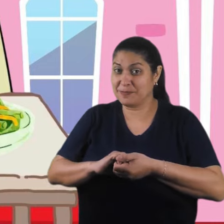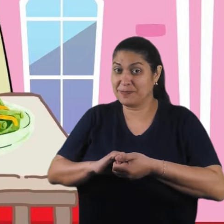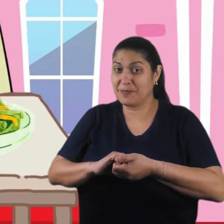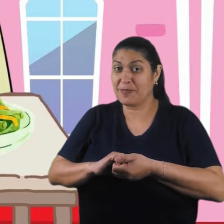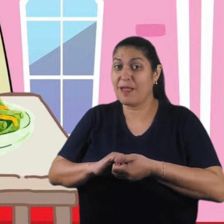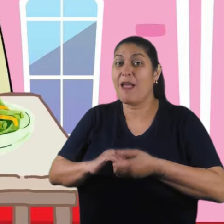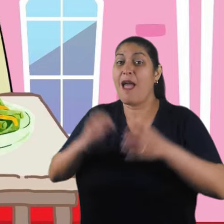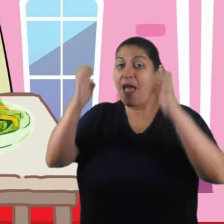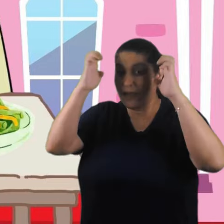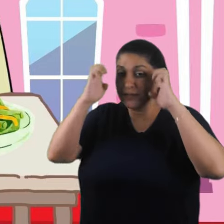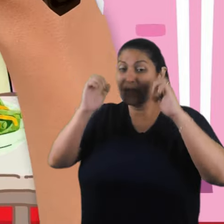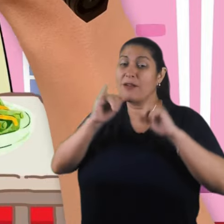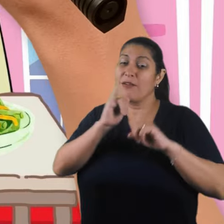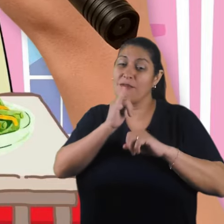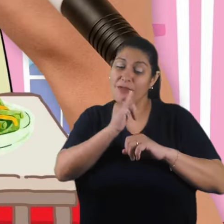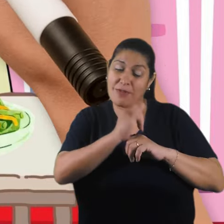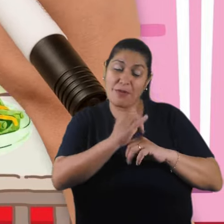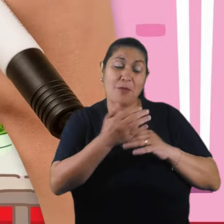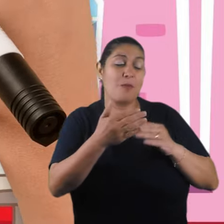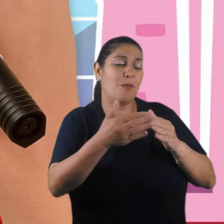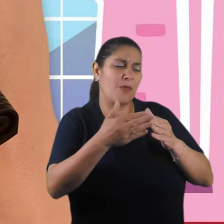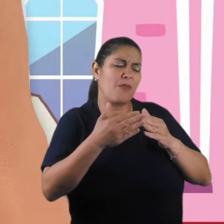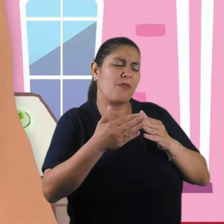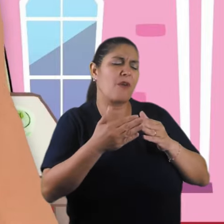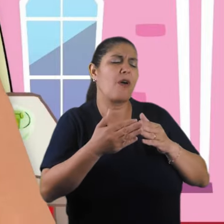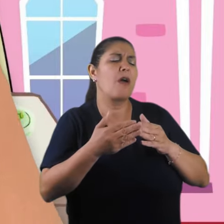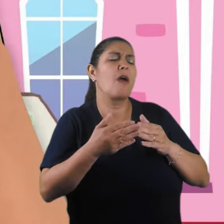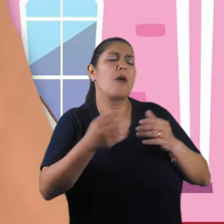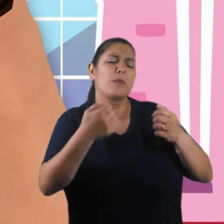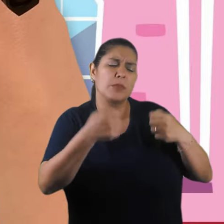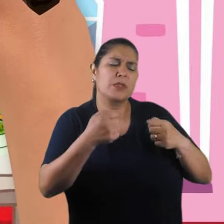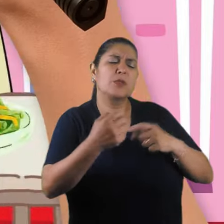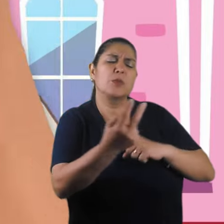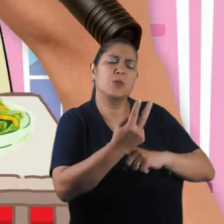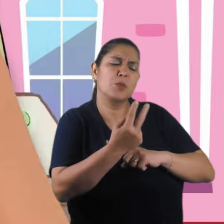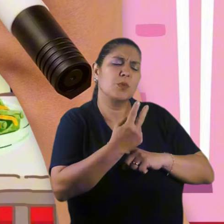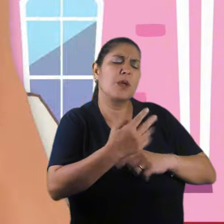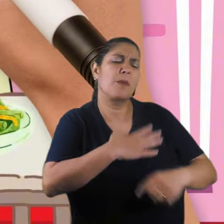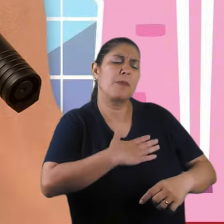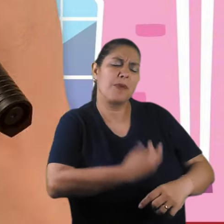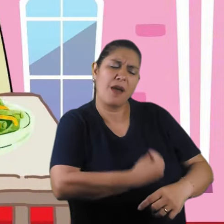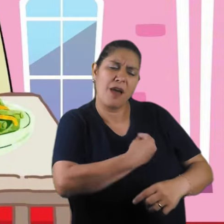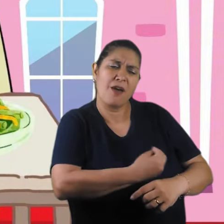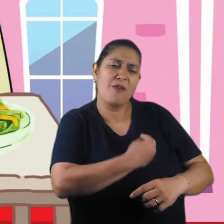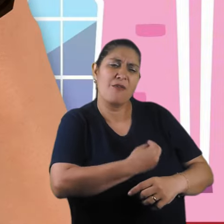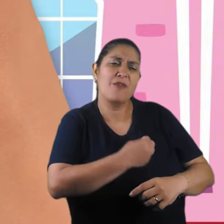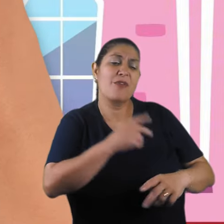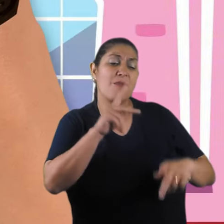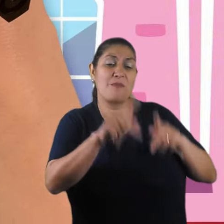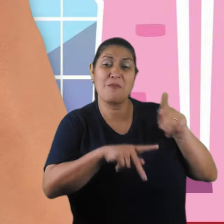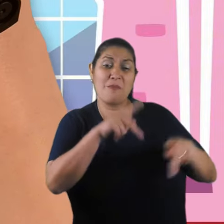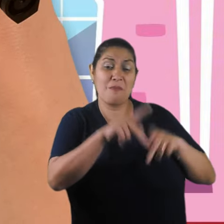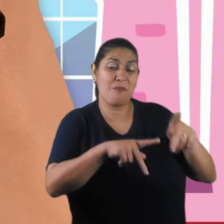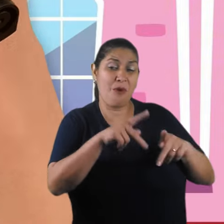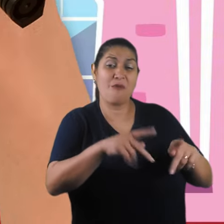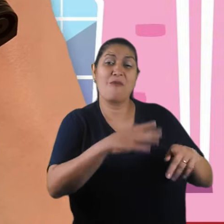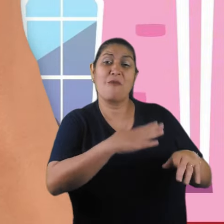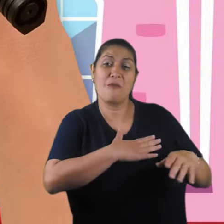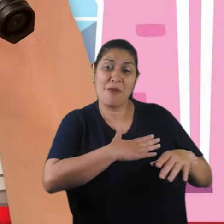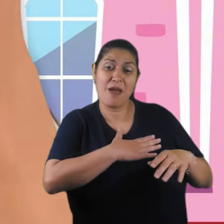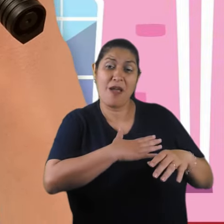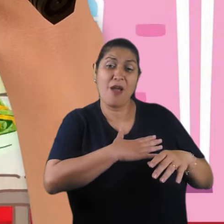coisa. E Ester fez seu pedido. Peço ao rei que poupe a minha vida e a de meu